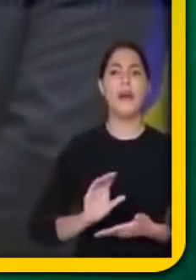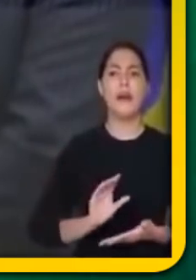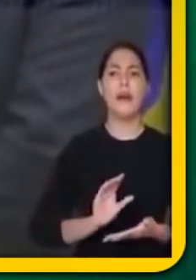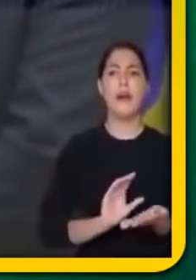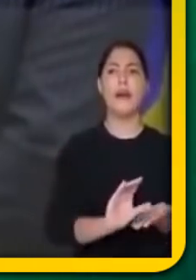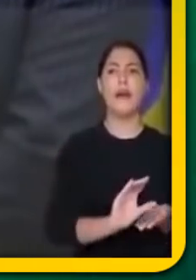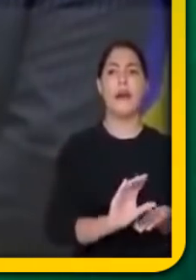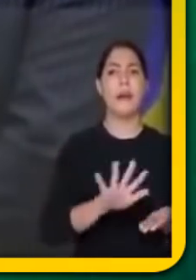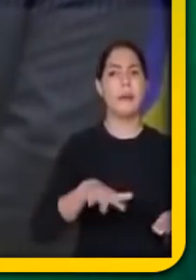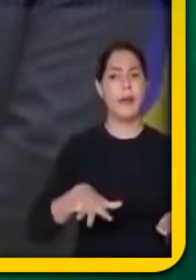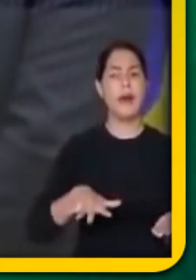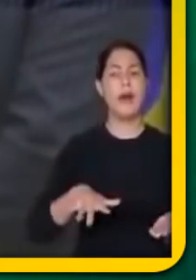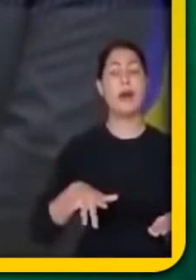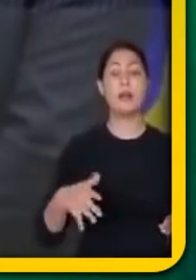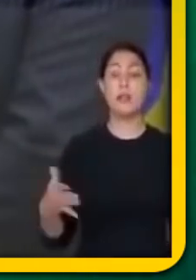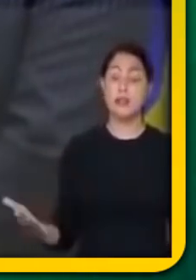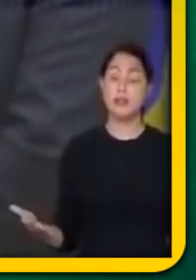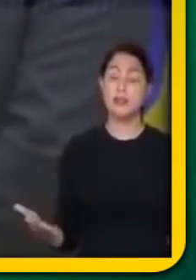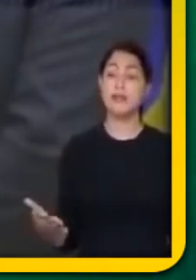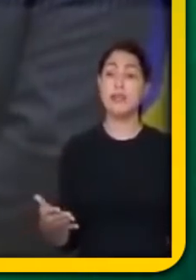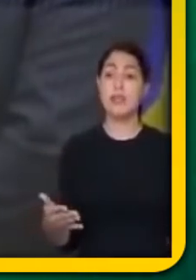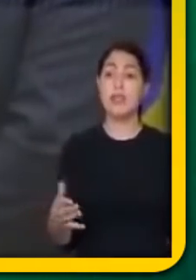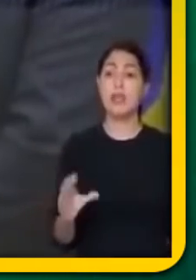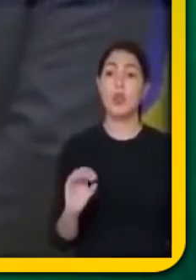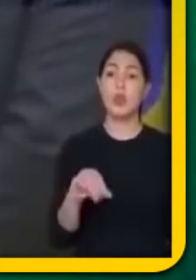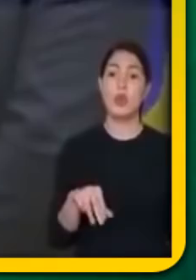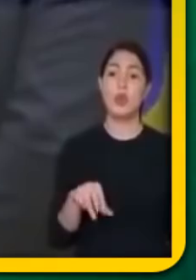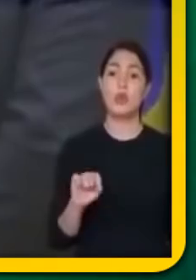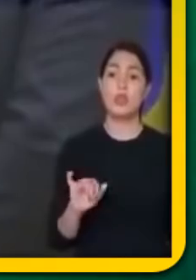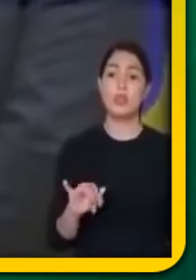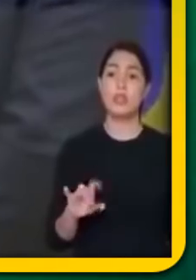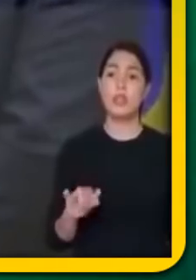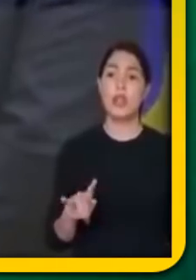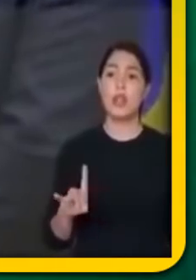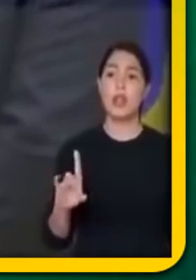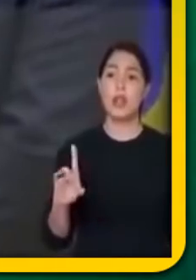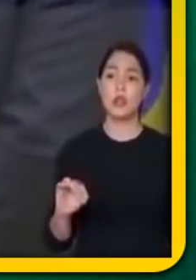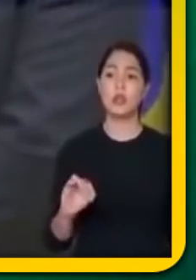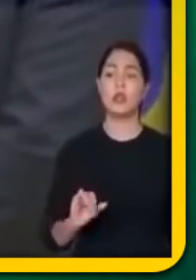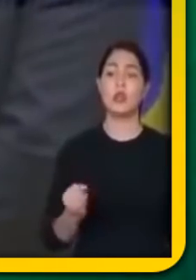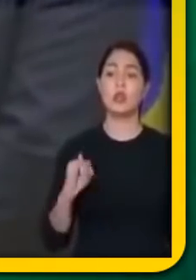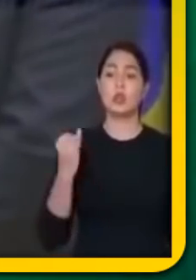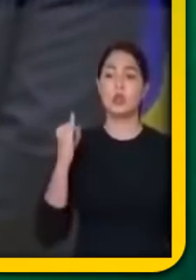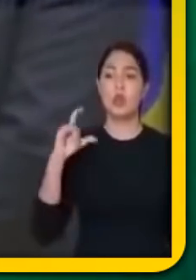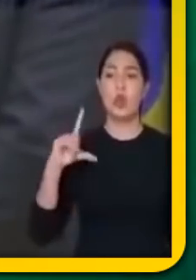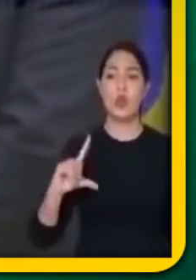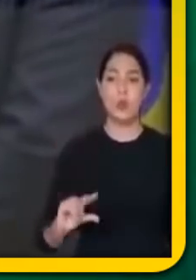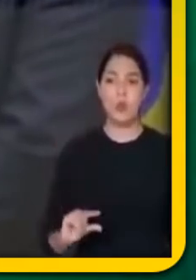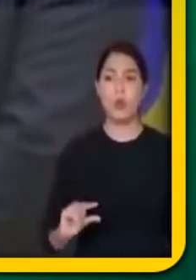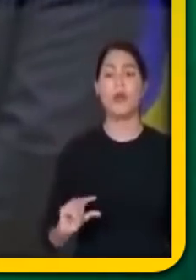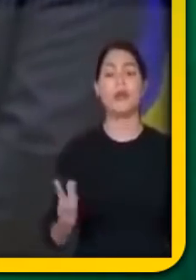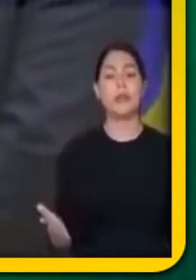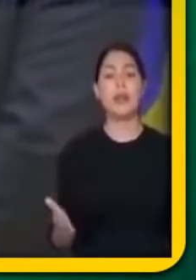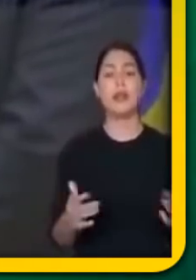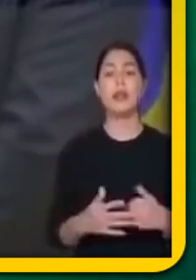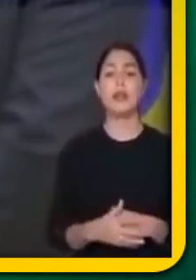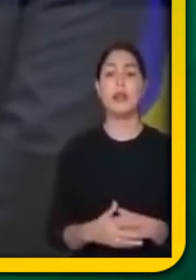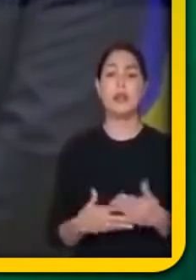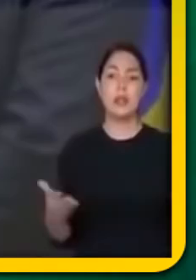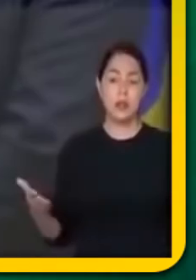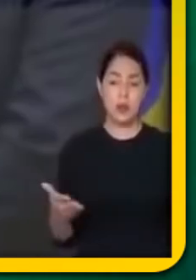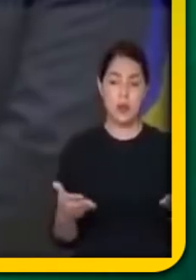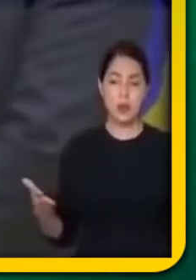nós temos essa garantia dos consignados em conseguir reduzir os juros. E nós precisamos ampliar. Foi provado que o aumento da